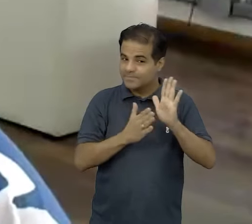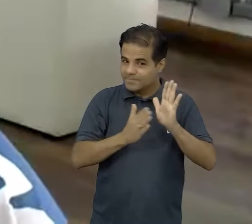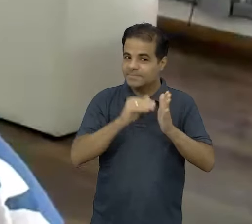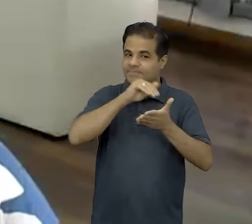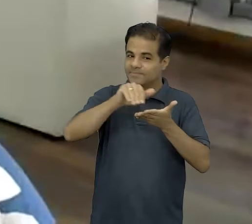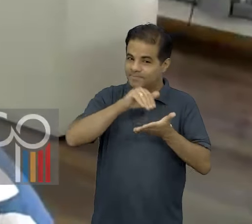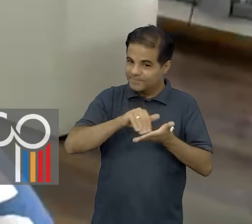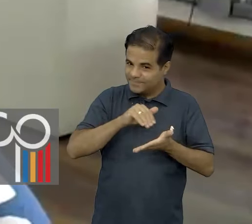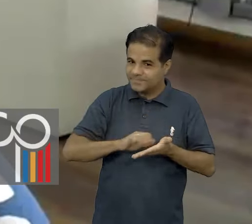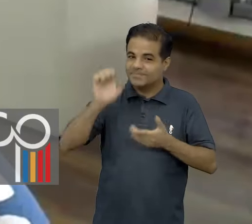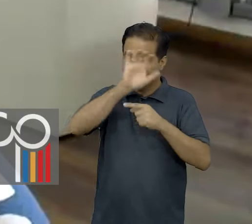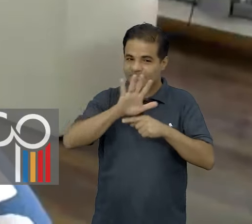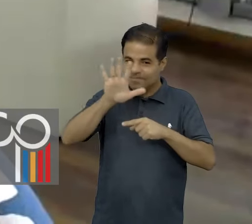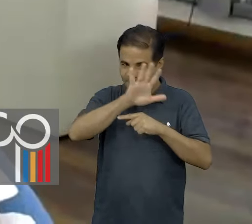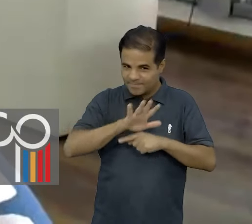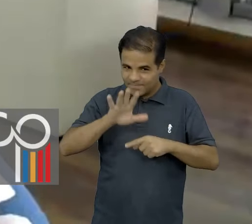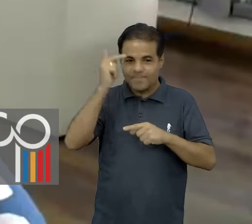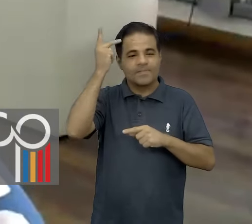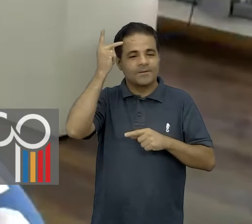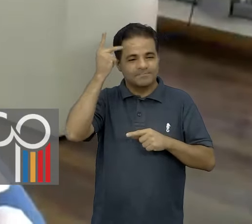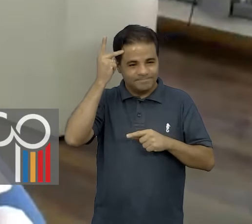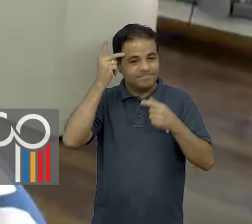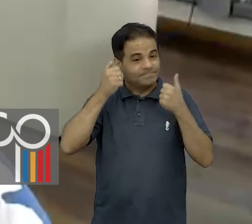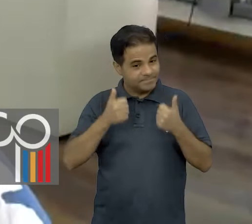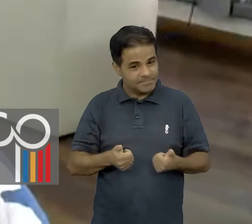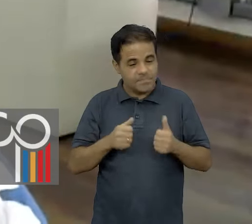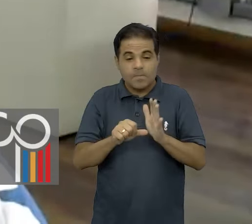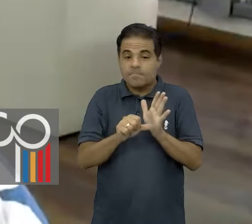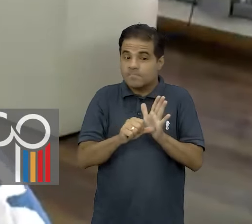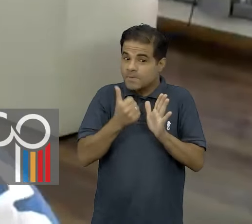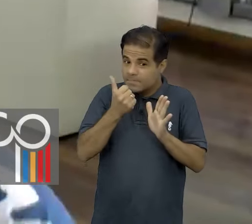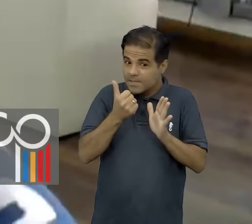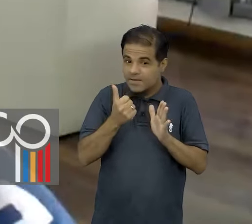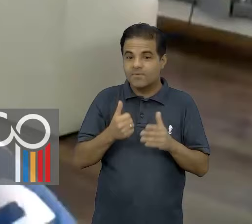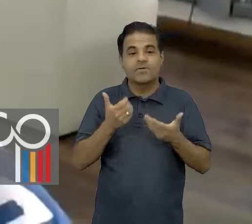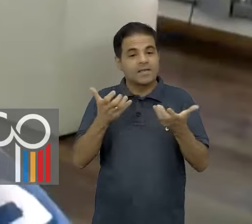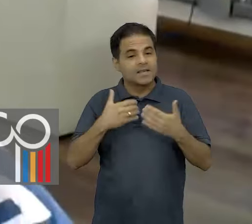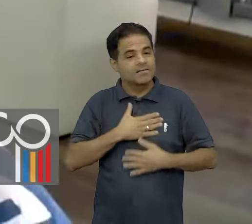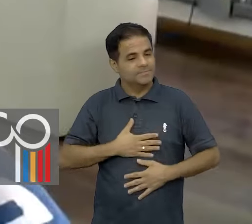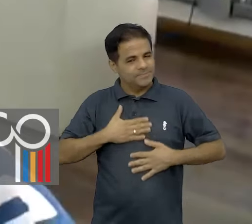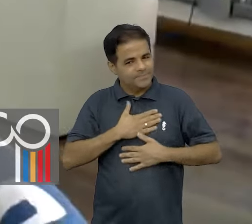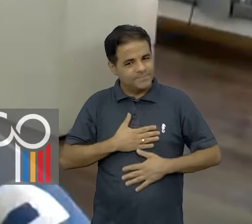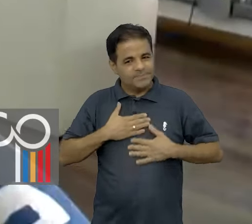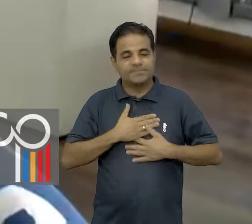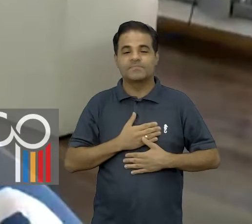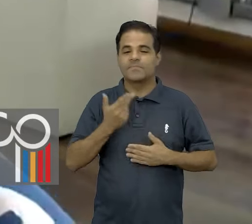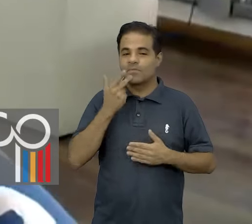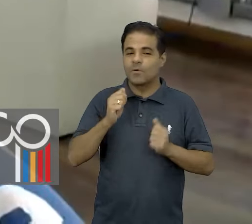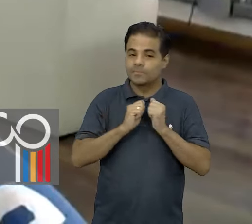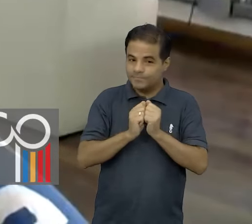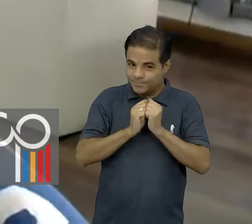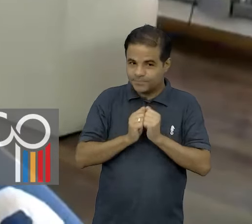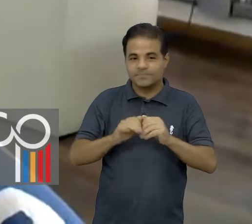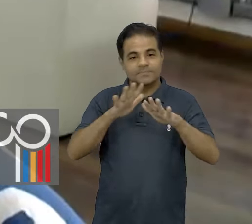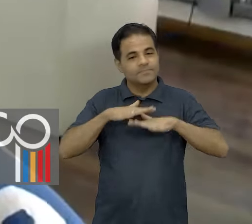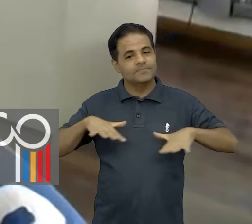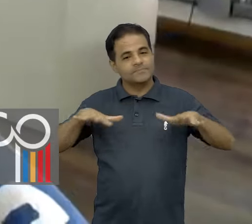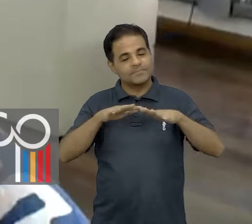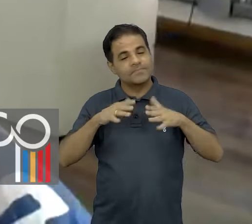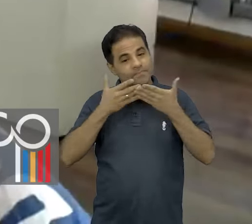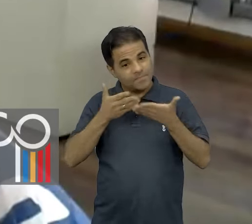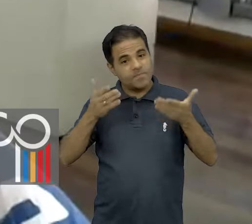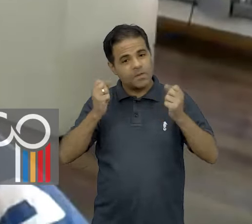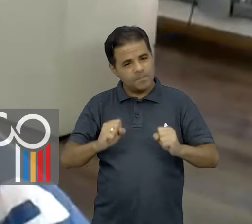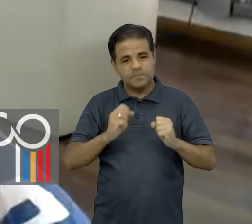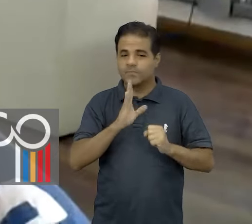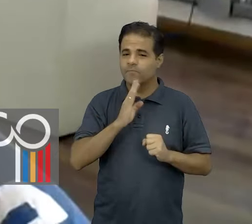pela Secretaria Estadual de Educação de São Paulo. Primeiramente, eu gostaria de dizer que é um prazer estar com vocês e